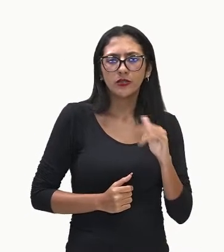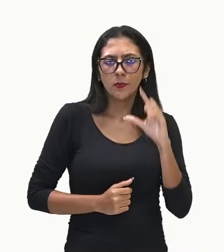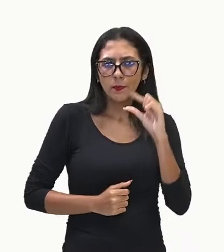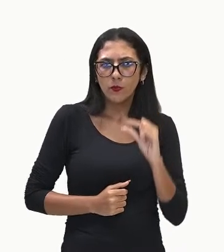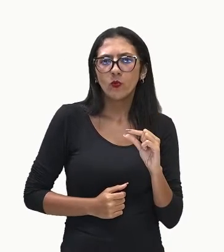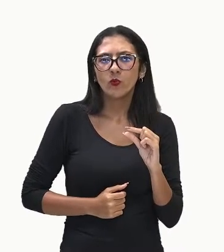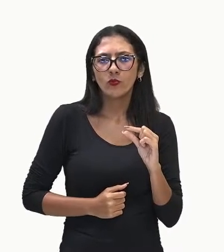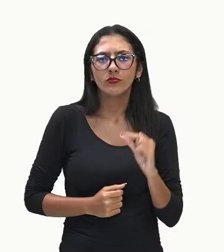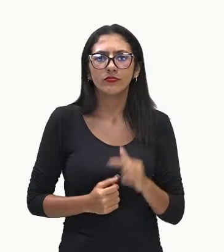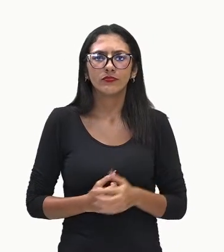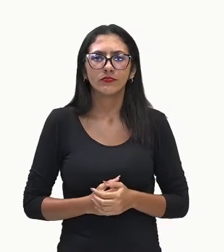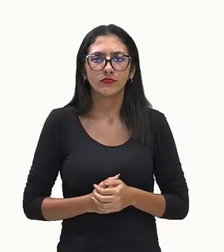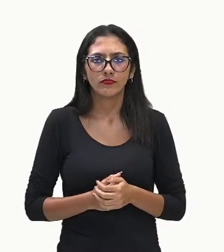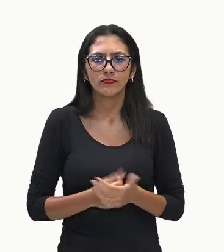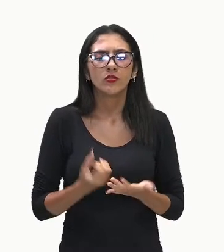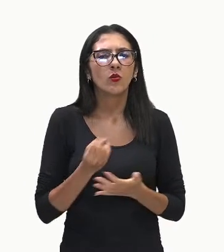água?